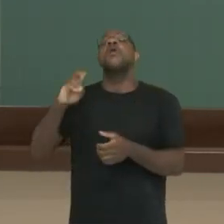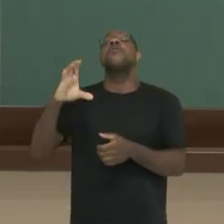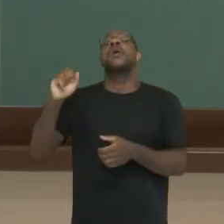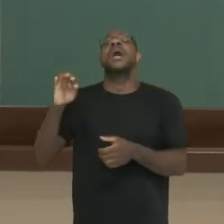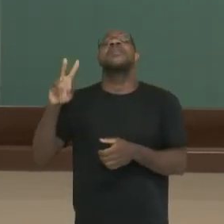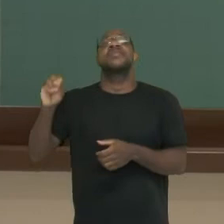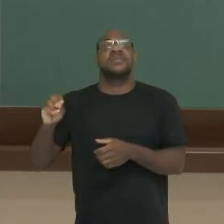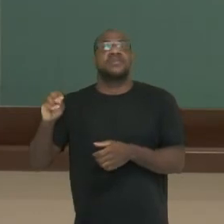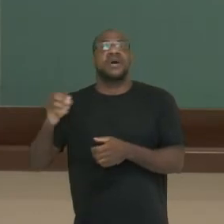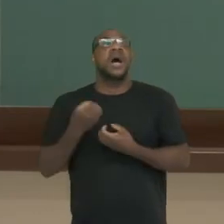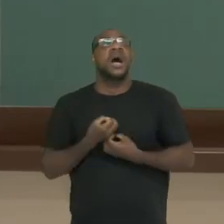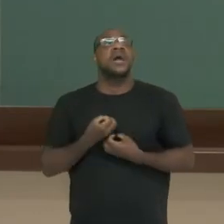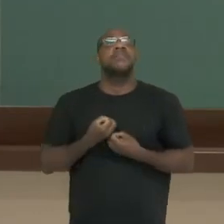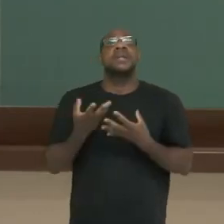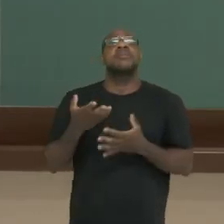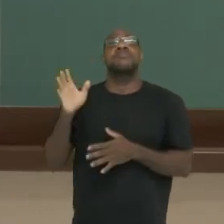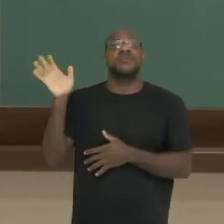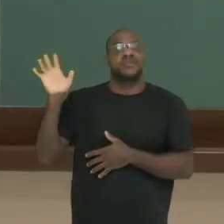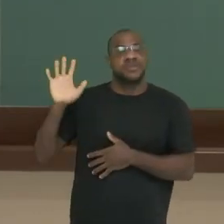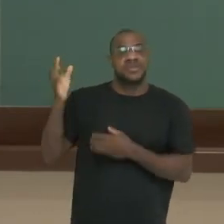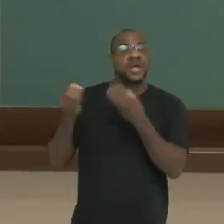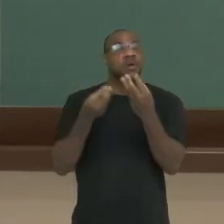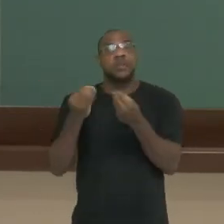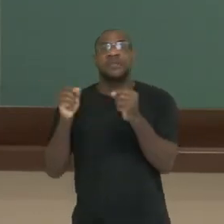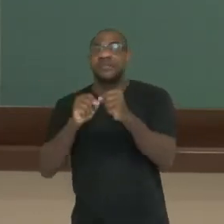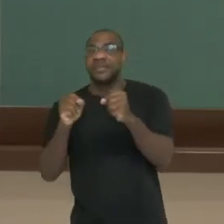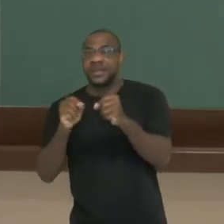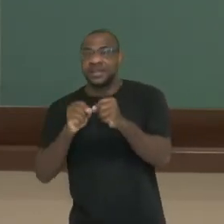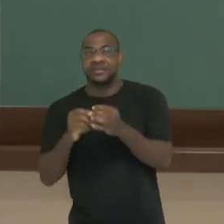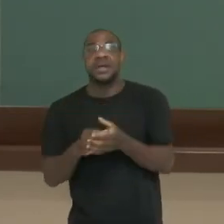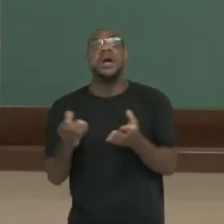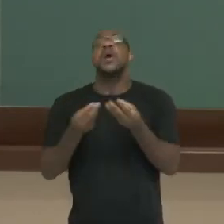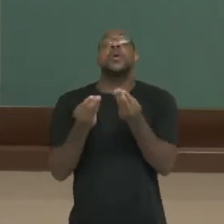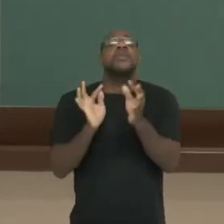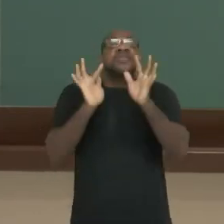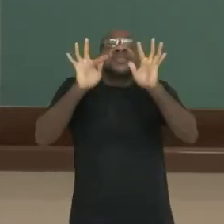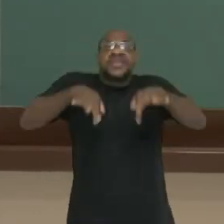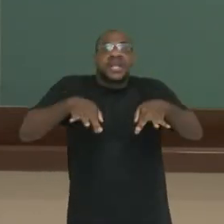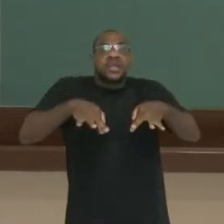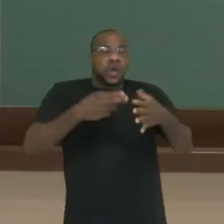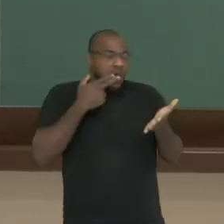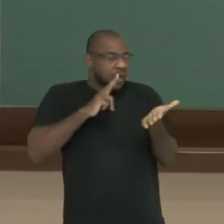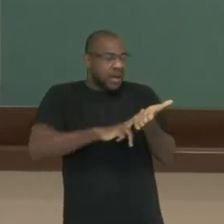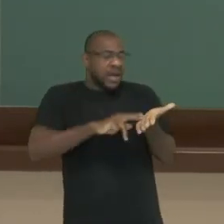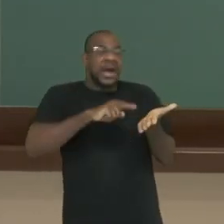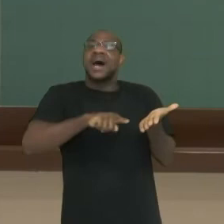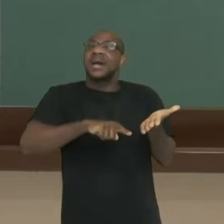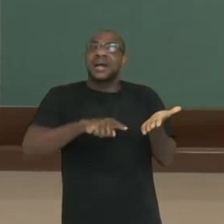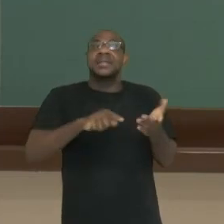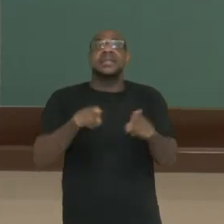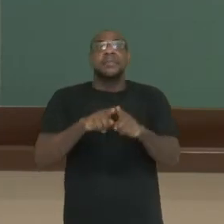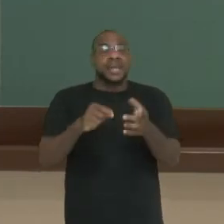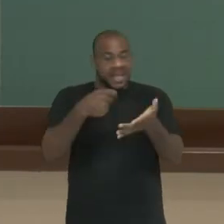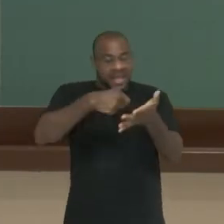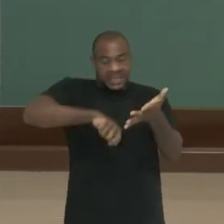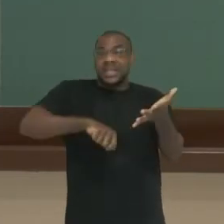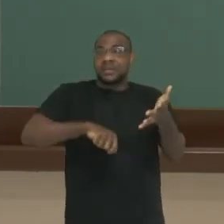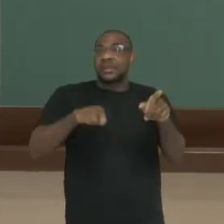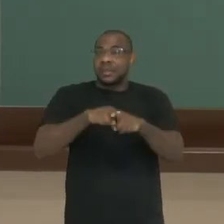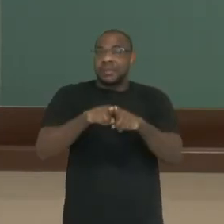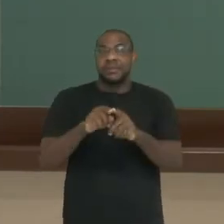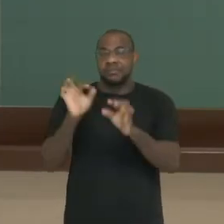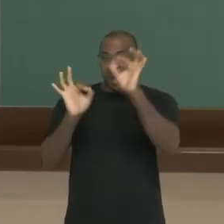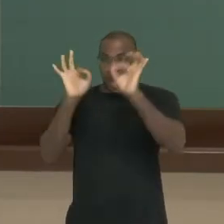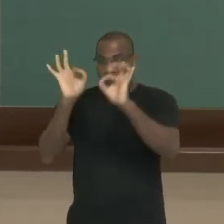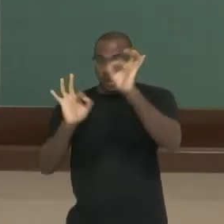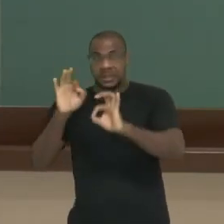a expressão de despedida, né? Como que foi feito o desfecho da carta e a assinatura do remetente, certo? Então, um